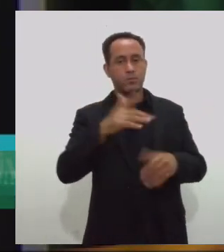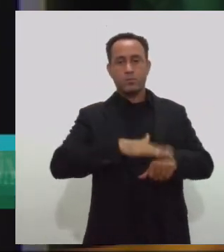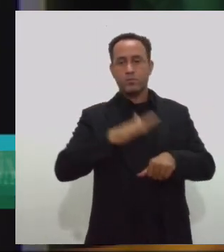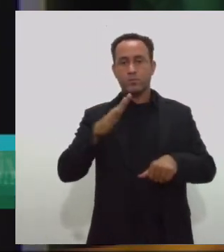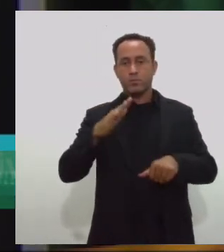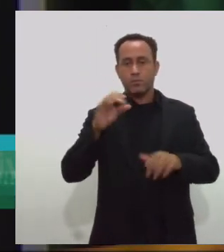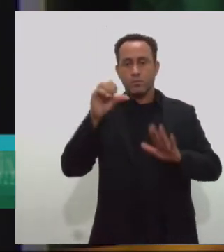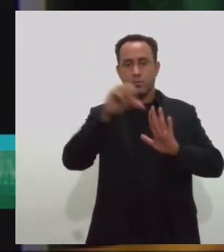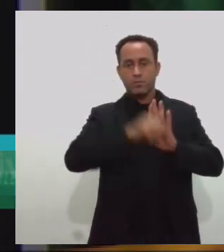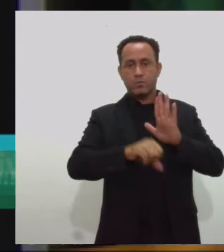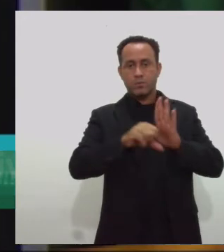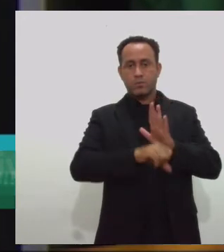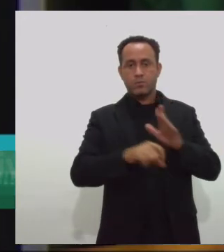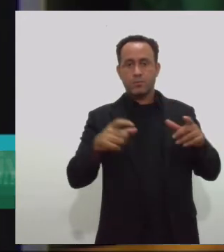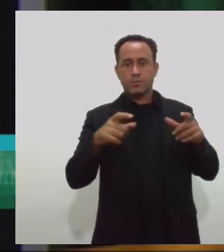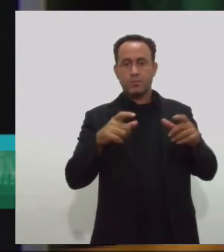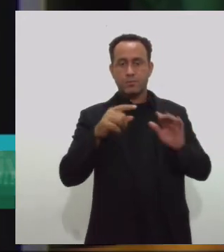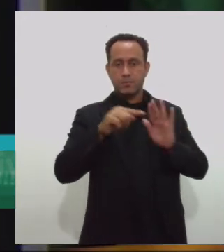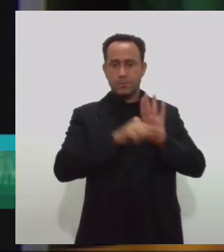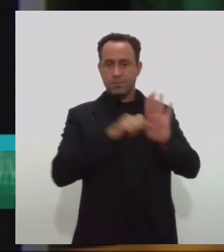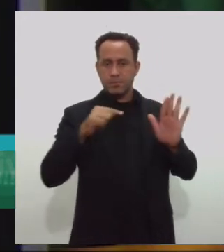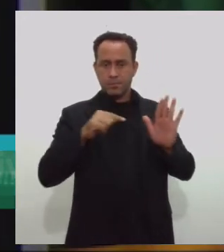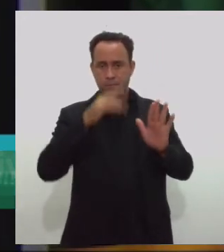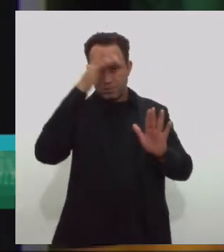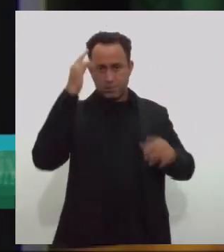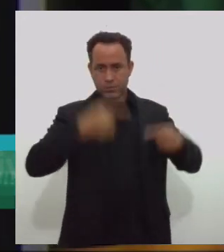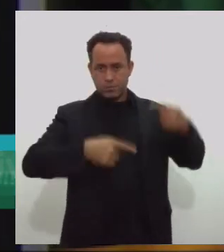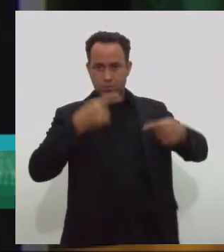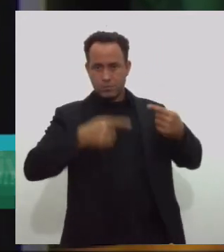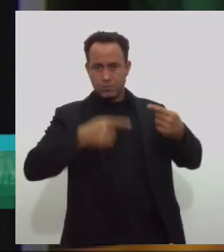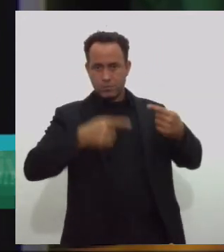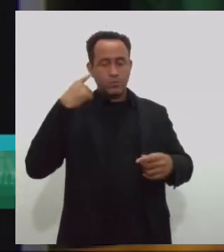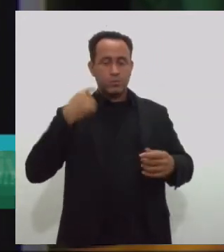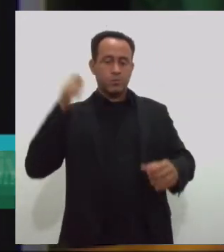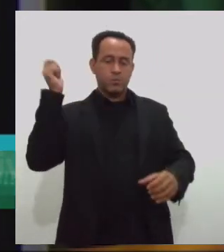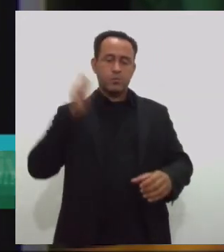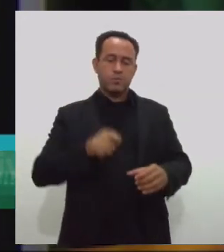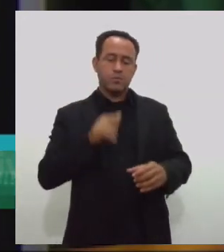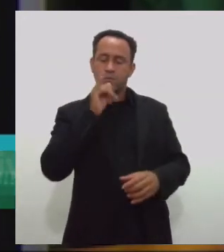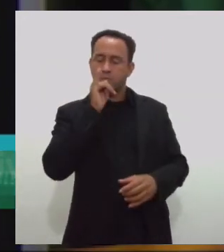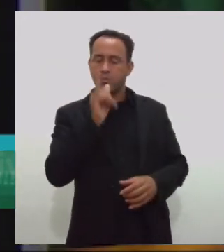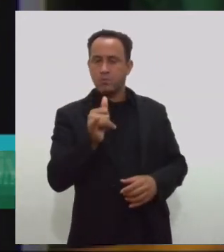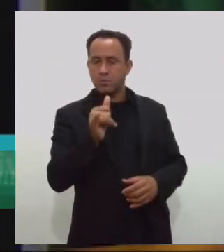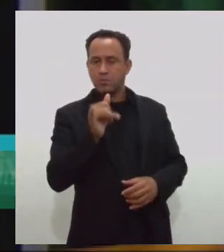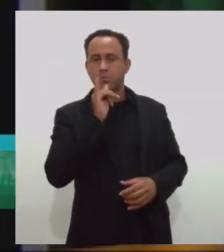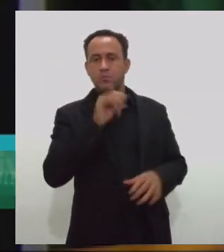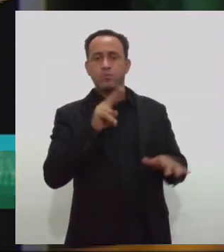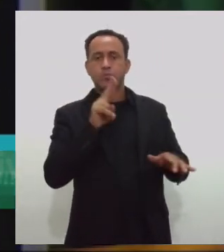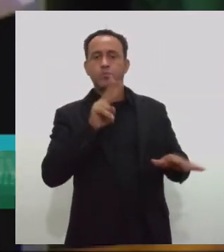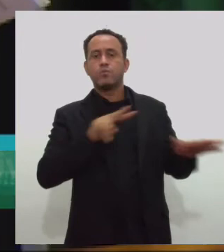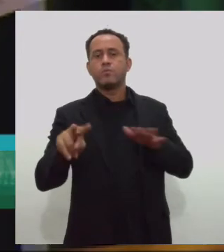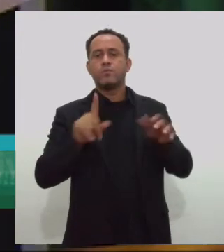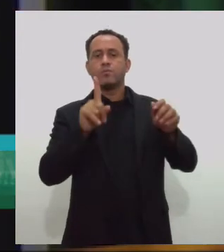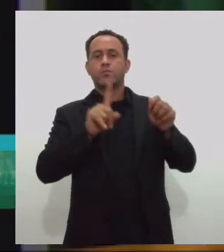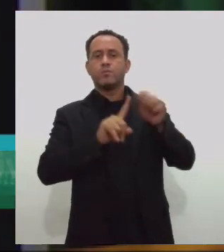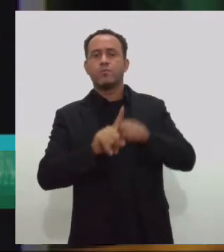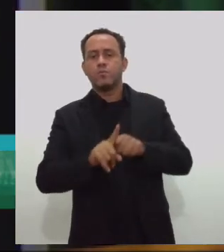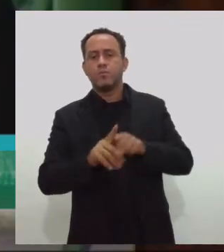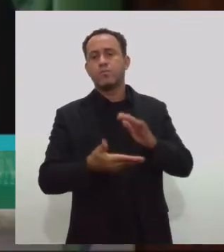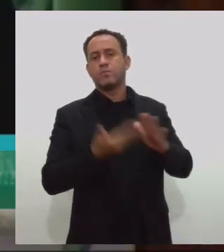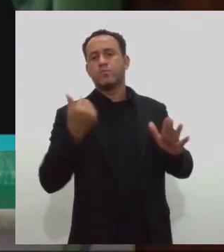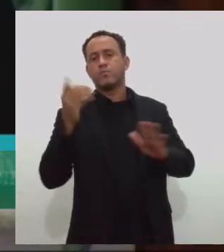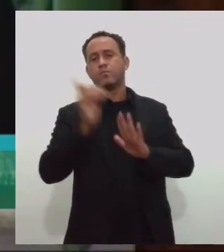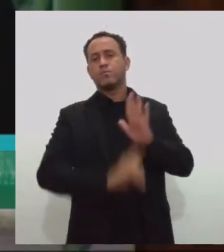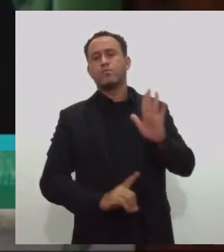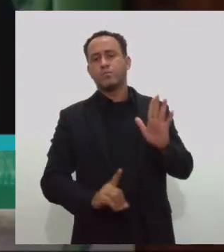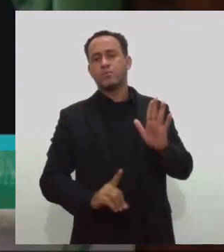mínima para suspensão de direitos políticos. Um juiz pode aplicar, por exemplo, uma semana, um mês de suspensão de direito.